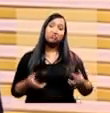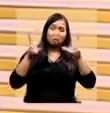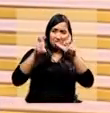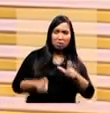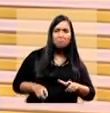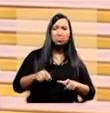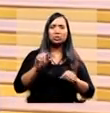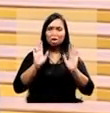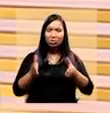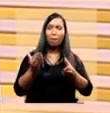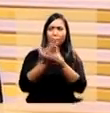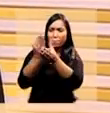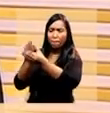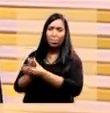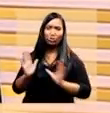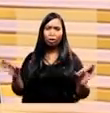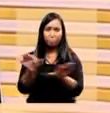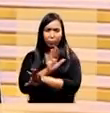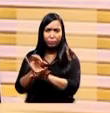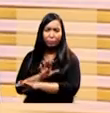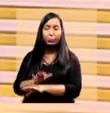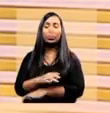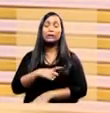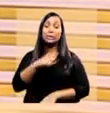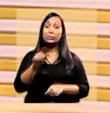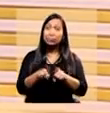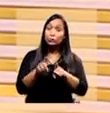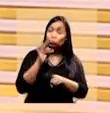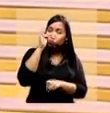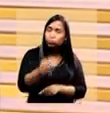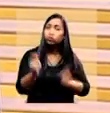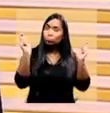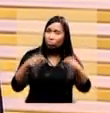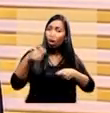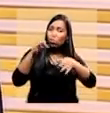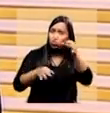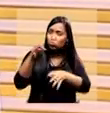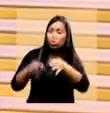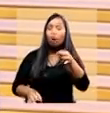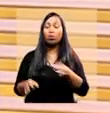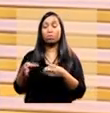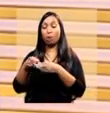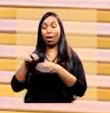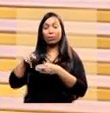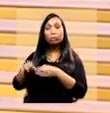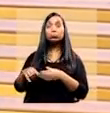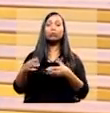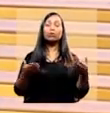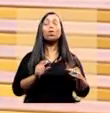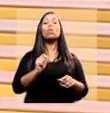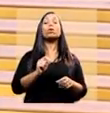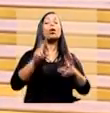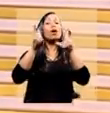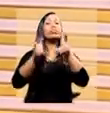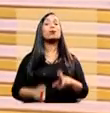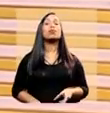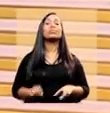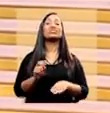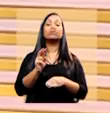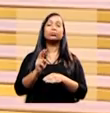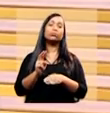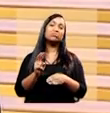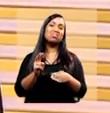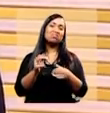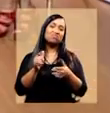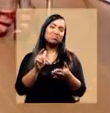Entre as questões julgadas pelas varas criminais hoje e que futuramente poderão ser julgadas pelo anexo, está a questão das